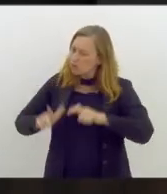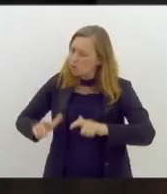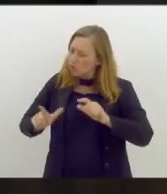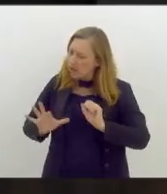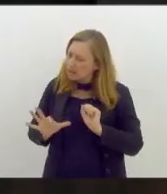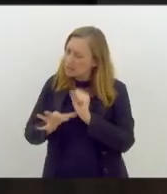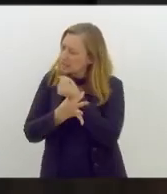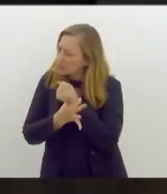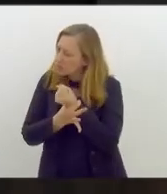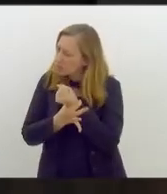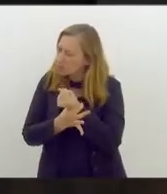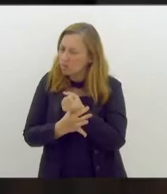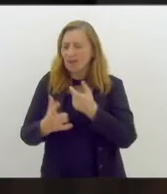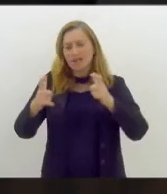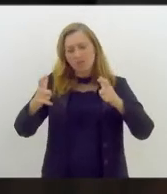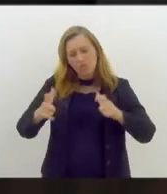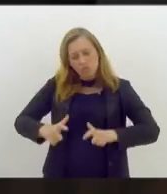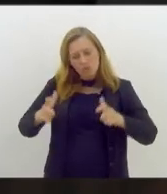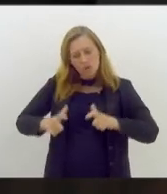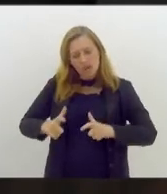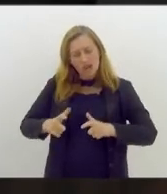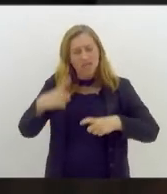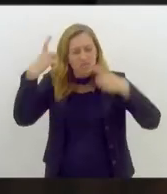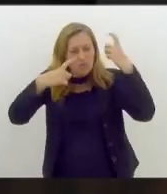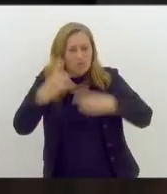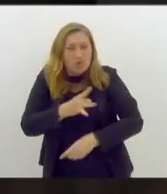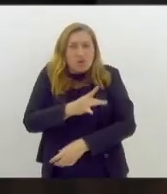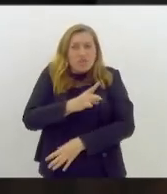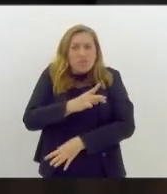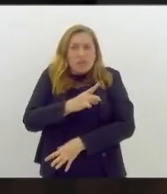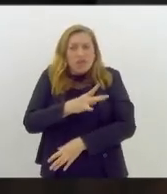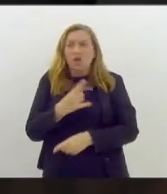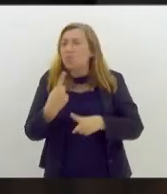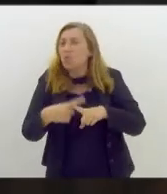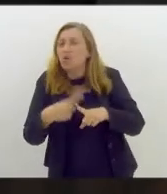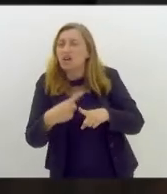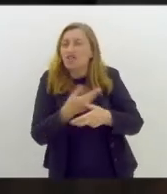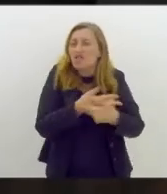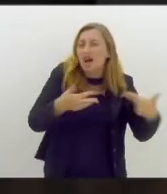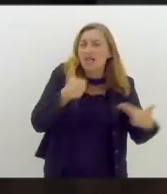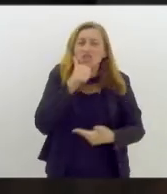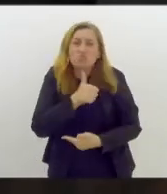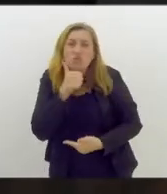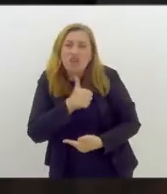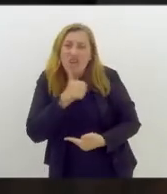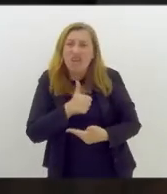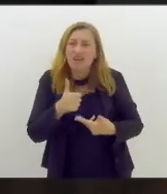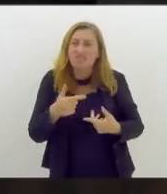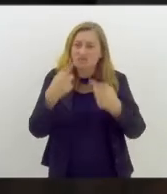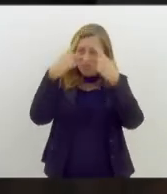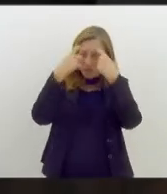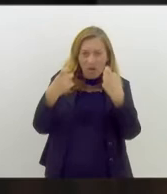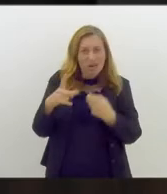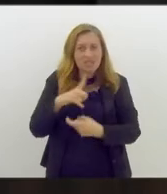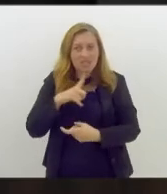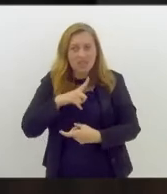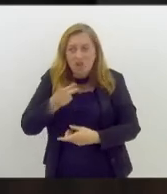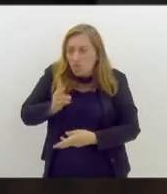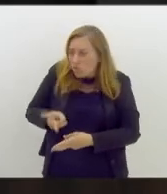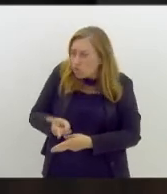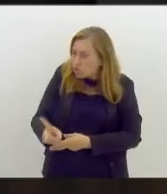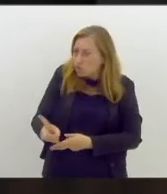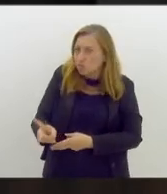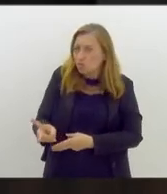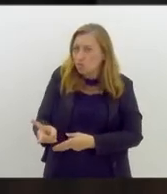se tornar um lugar de tormenta e de medo? Porque tantas mulheres vítimas insistem na manutenção